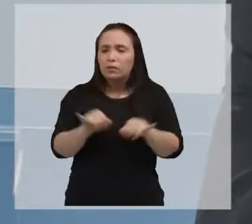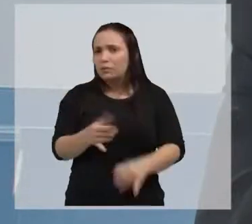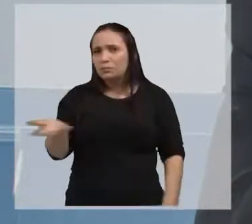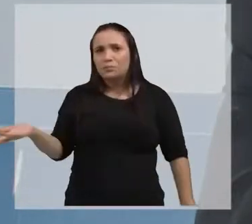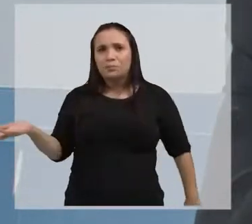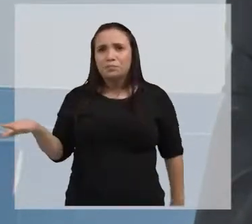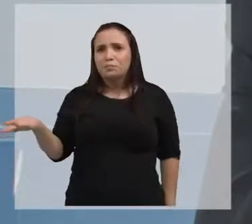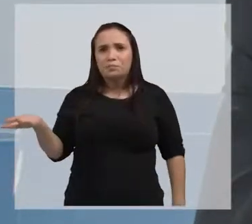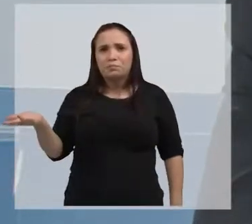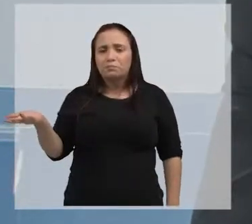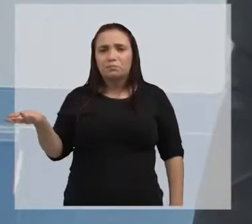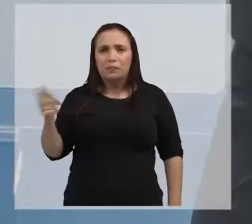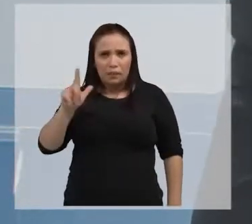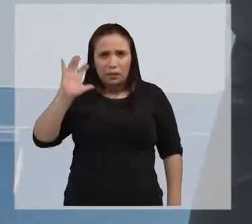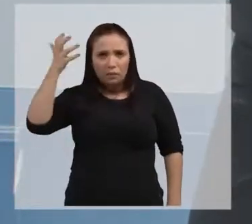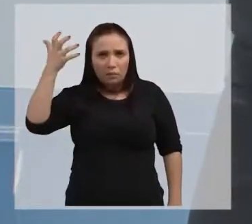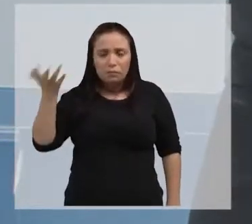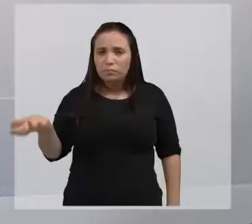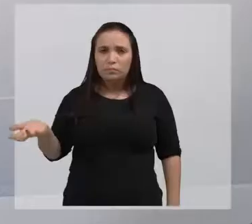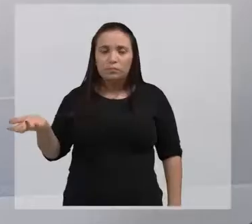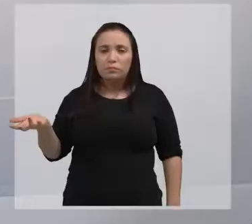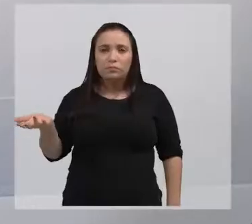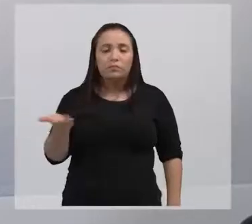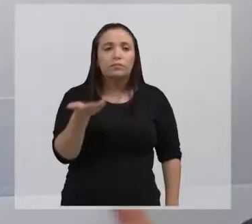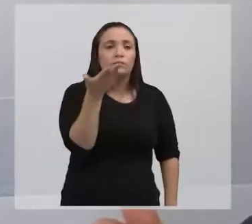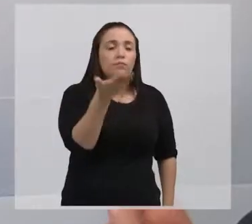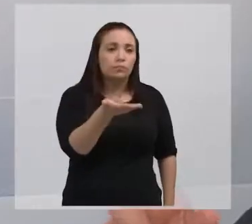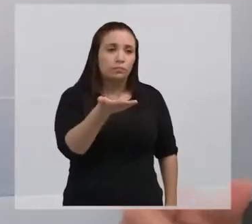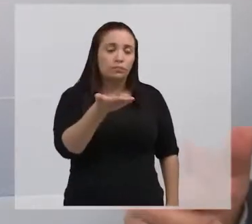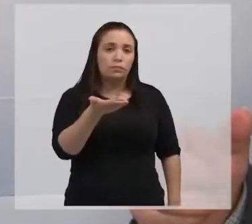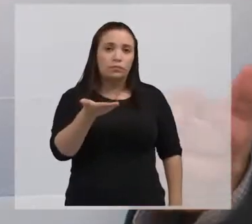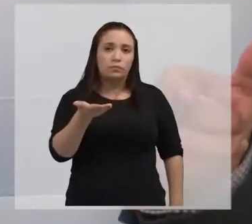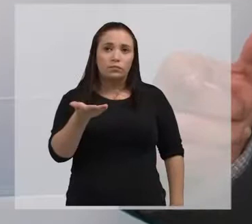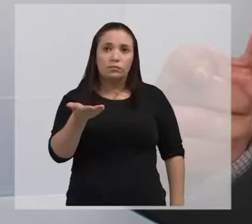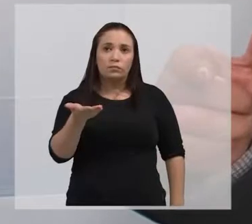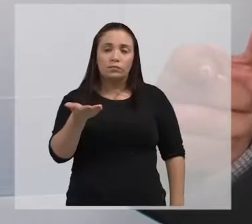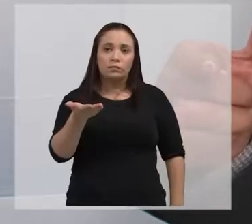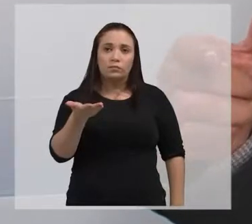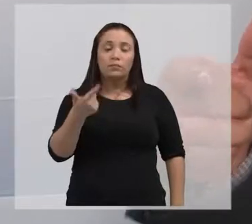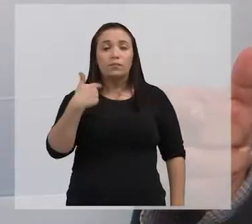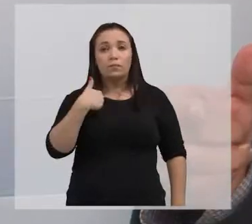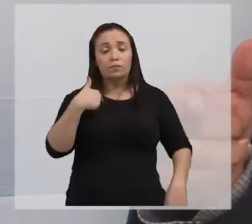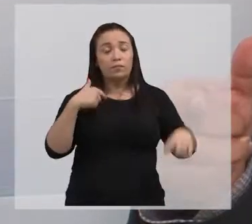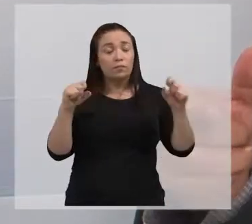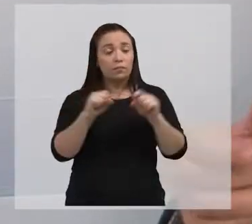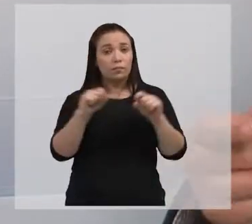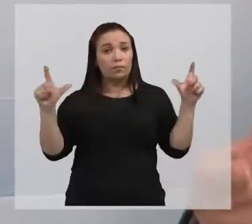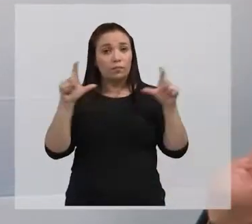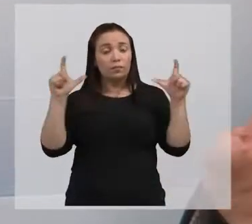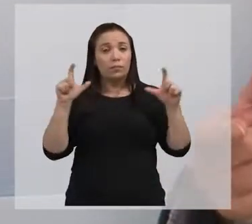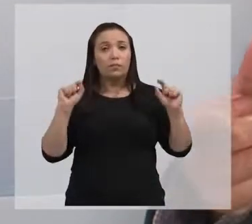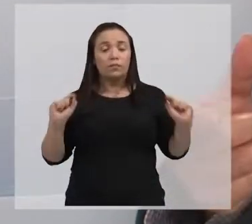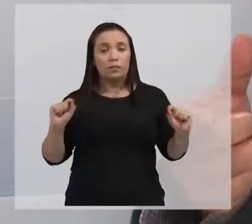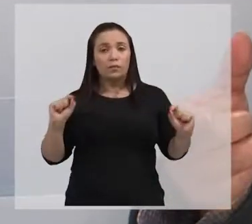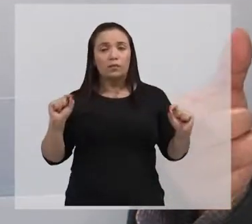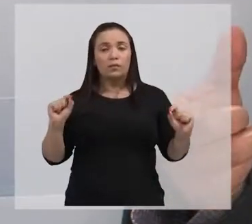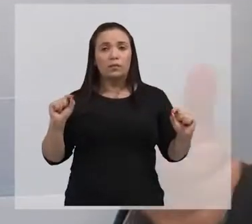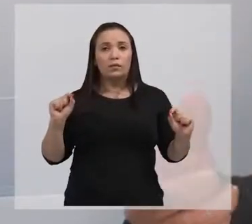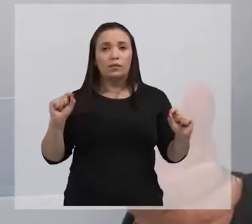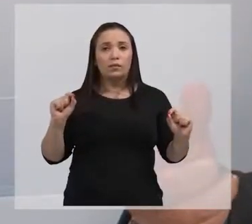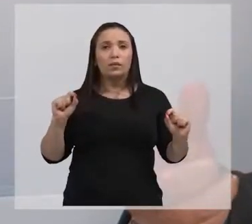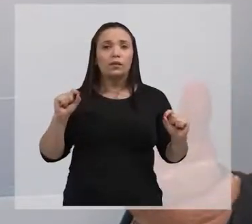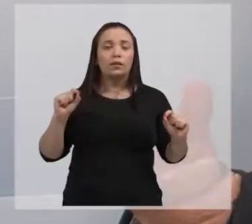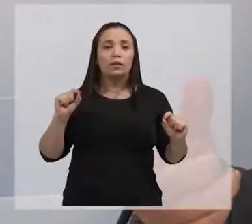lugar nenhum. Mas não leva a lugar nenhum. No final desse segundo bloco, Eu tenho que encerrar. Eu fiquei impressionado com um setor da nossa